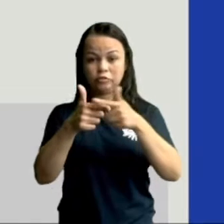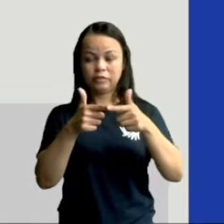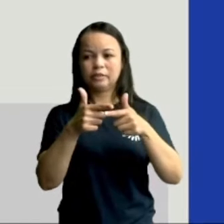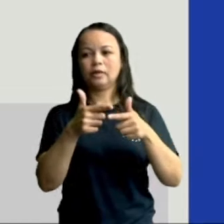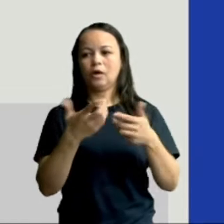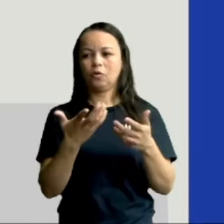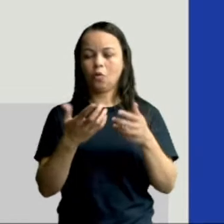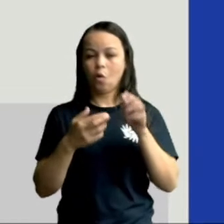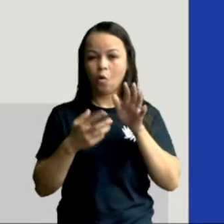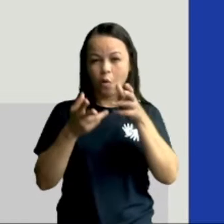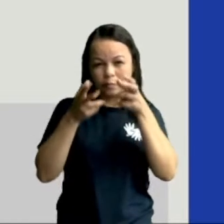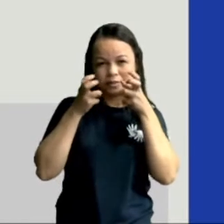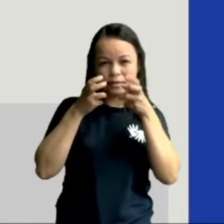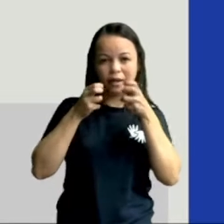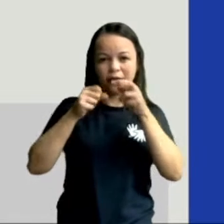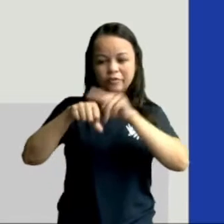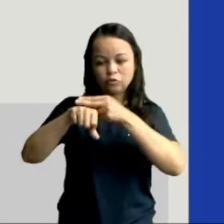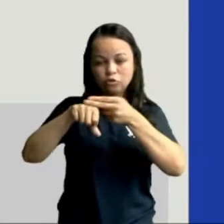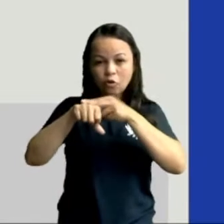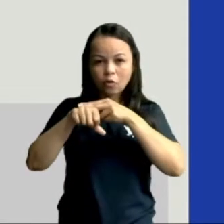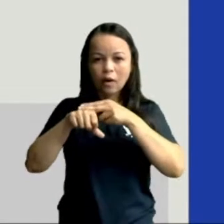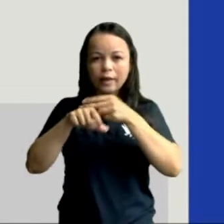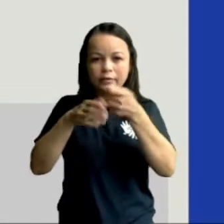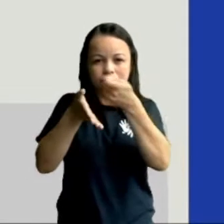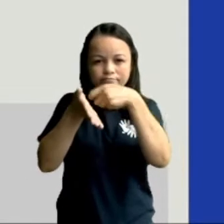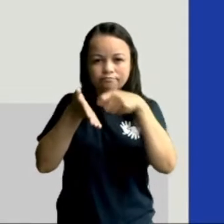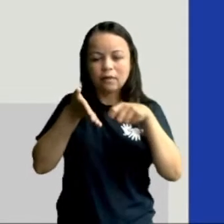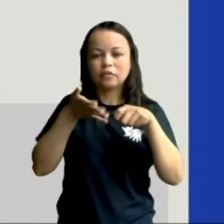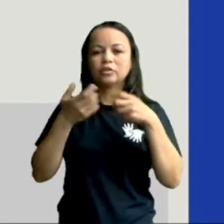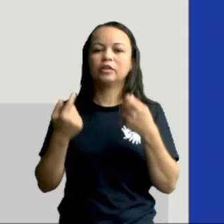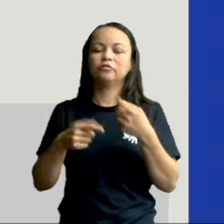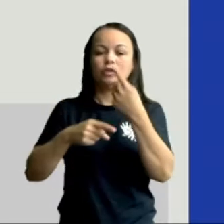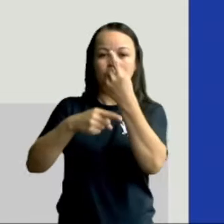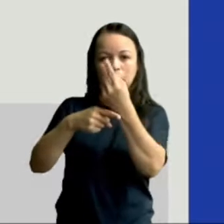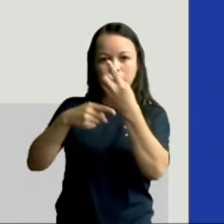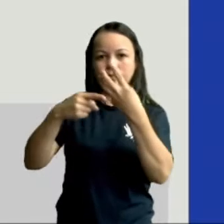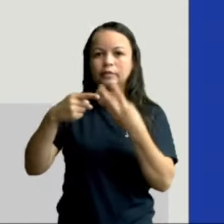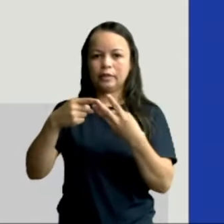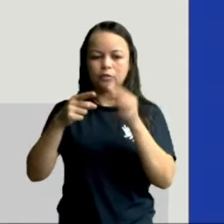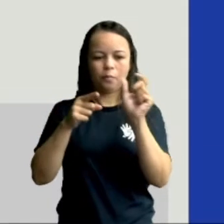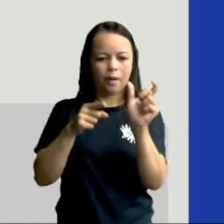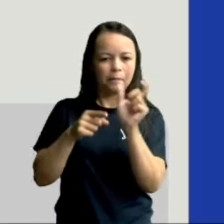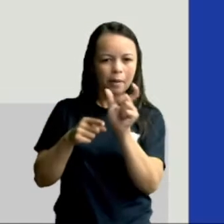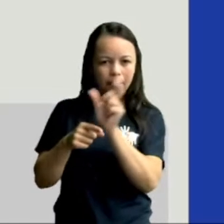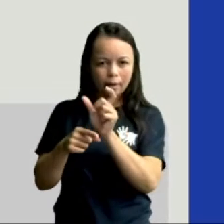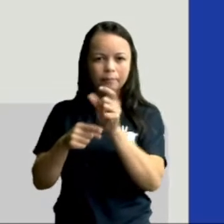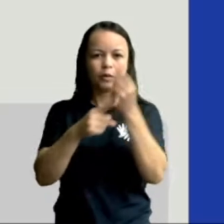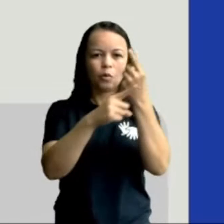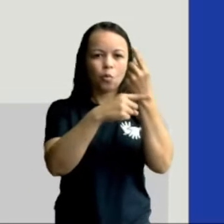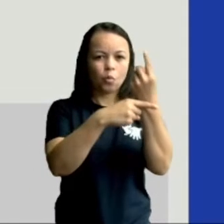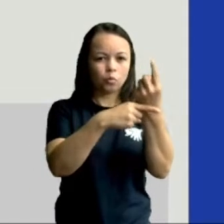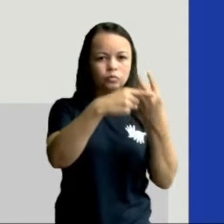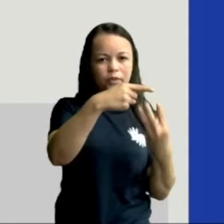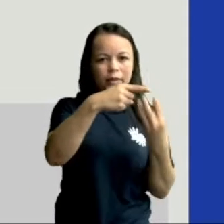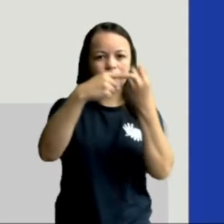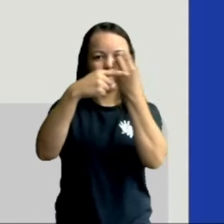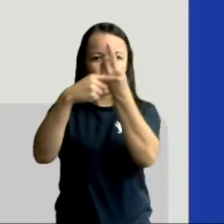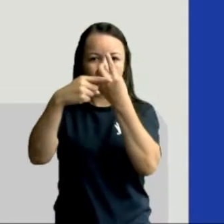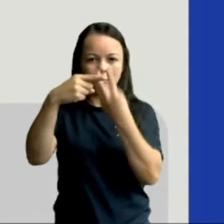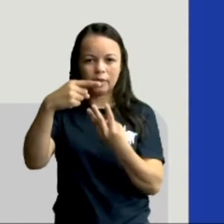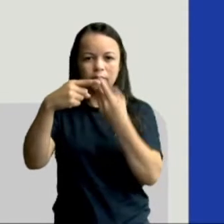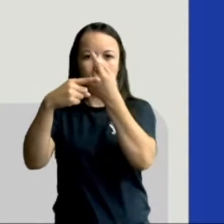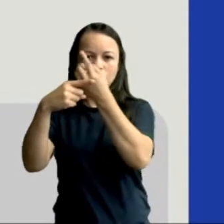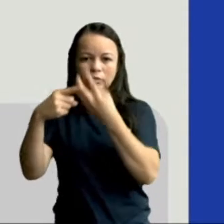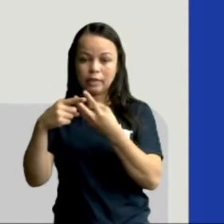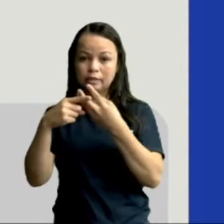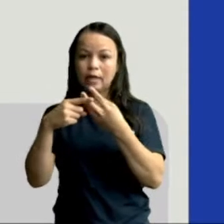está aí escrito na barrinha, em cada pedacinho, 1/3. Por quê? Porque é uma parte do